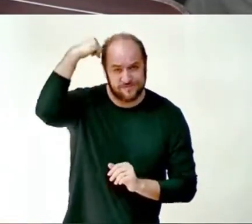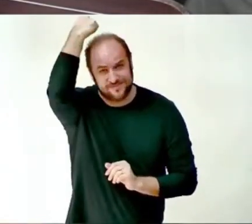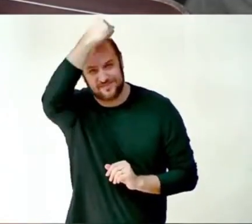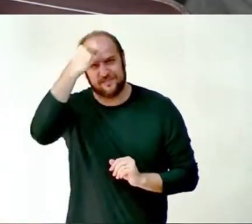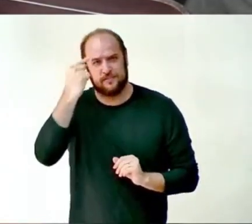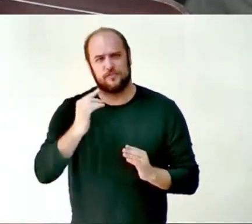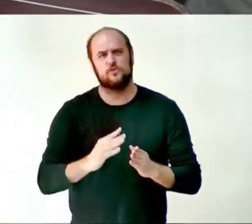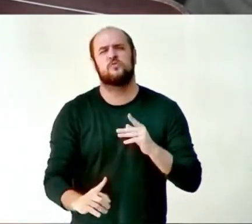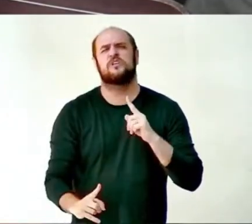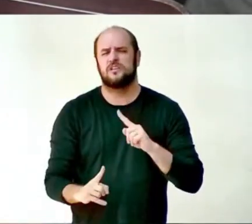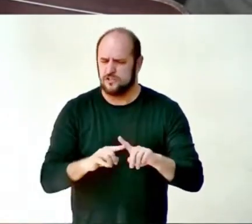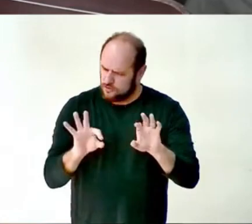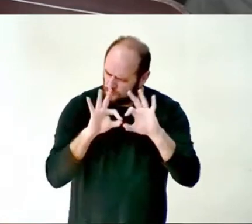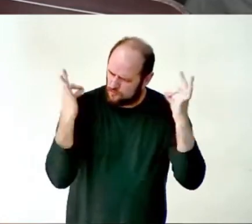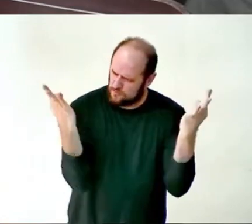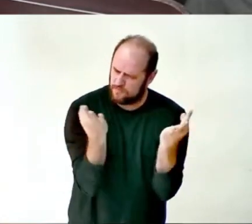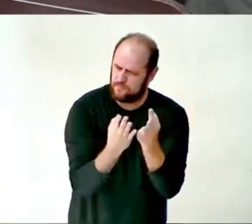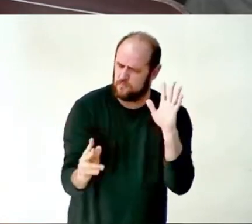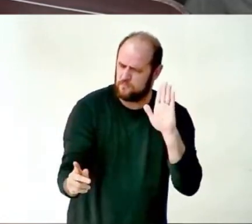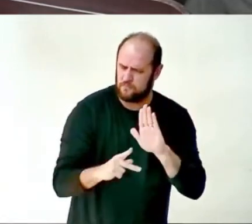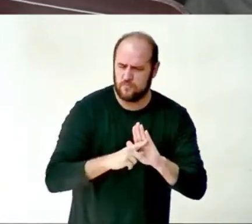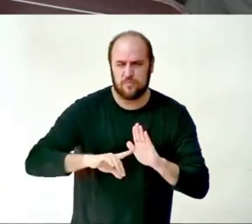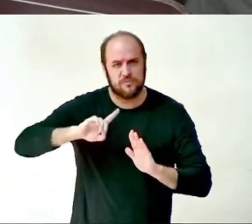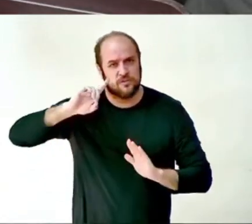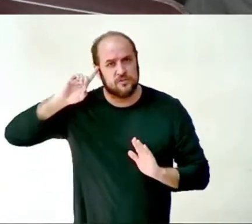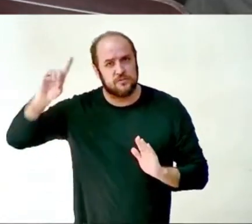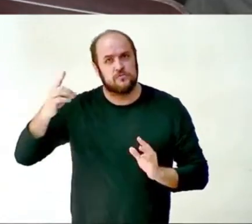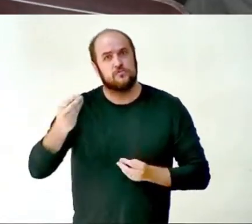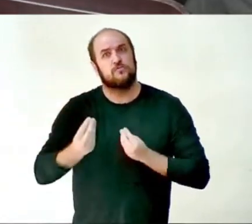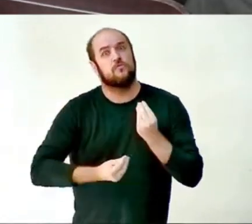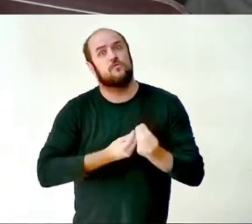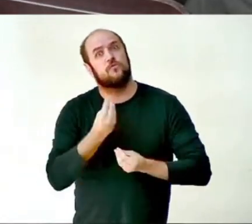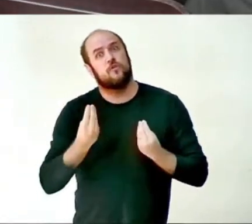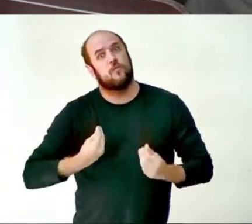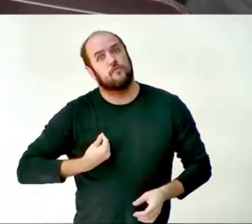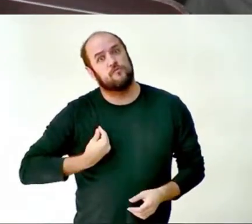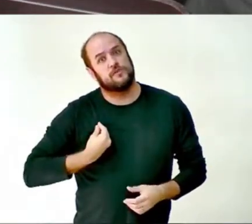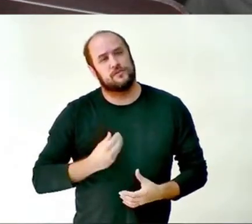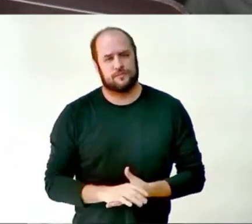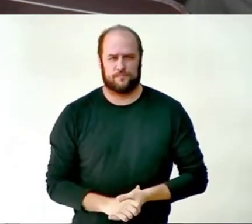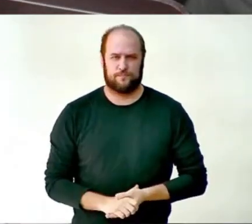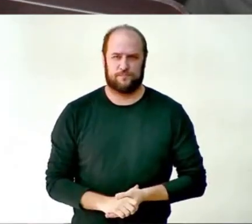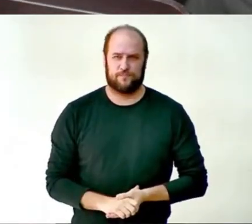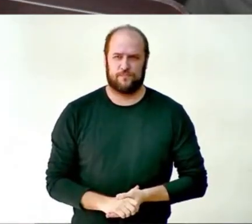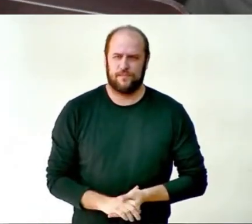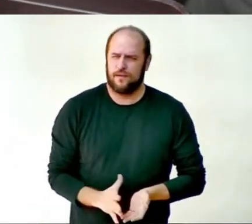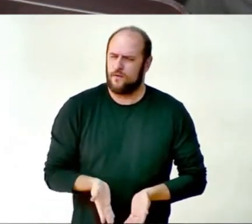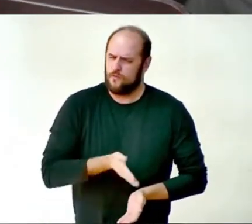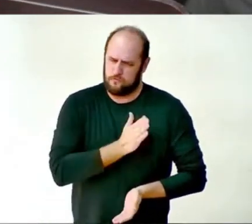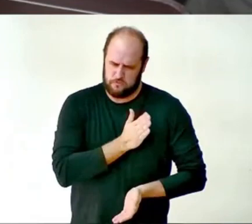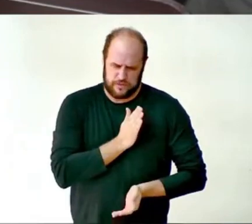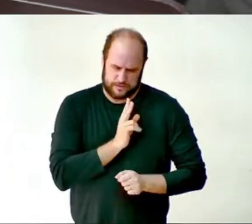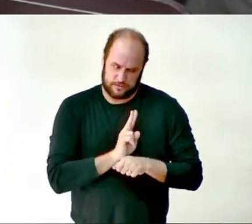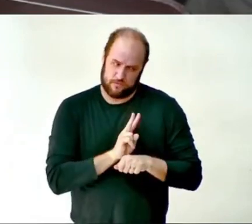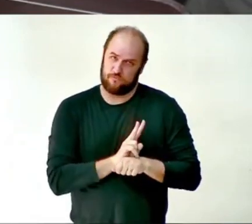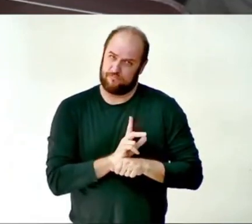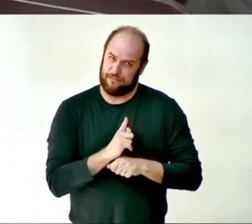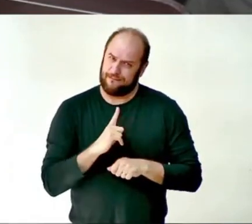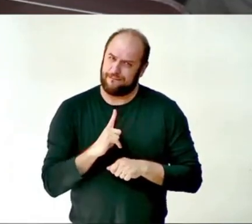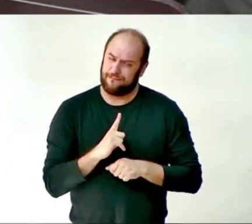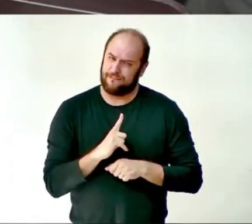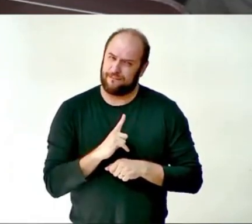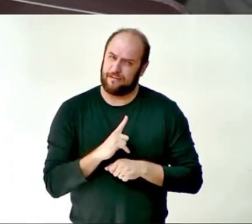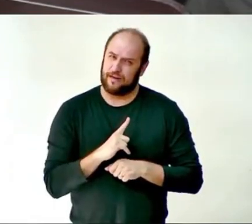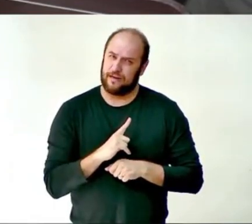igreja é família de Deus, como ela vive? Será que o seu coração está preservado? Será